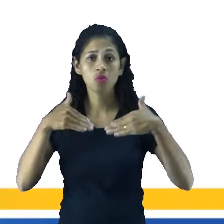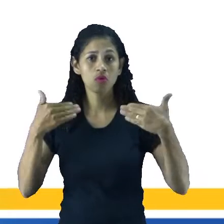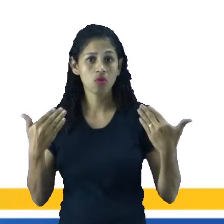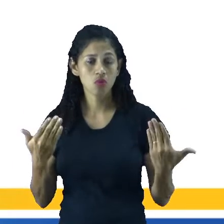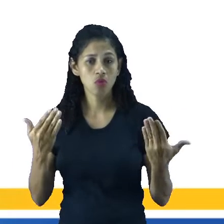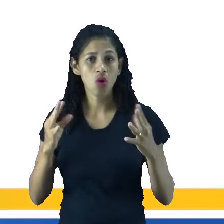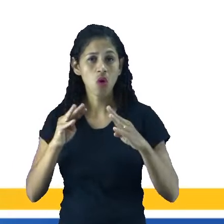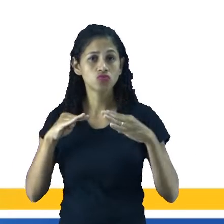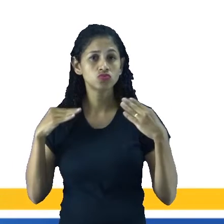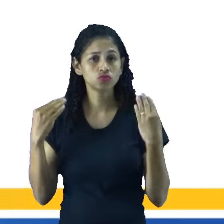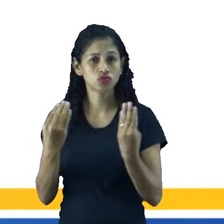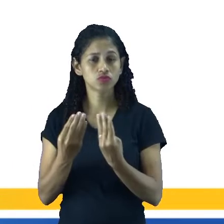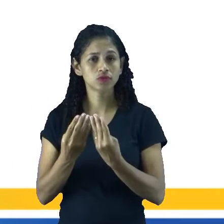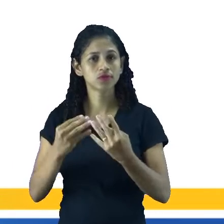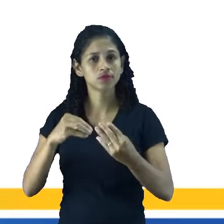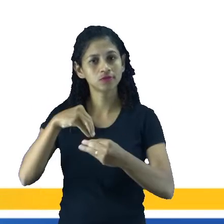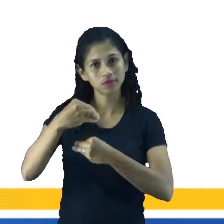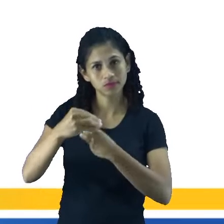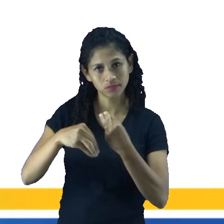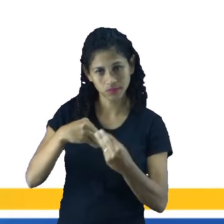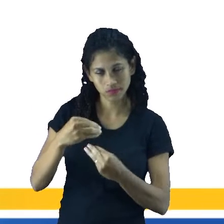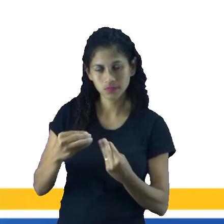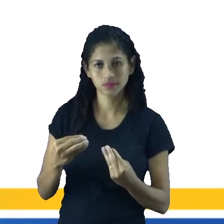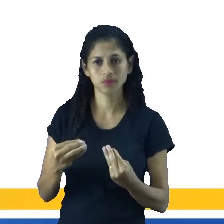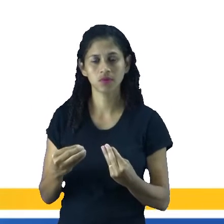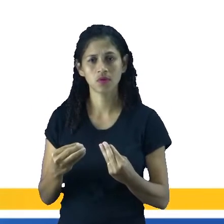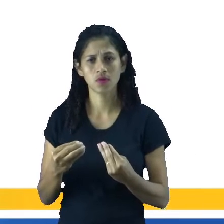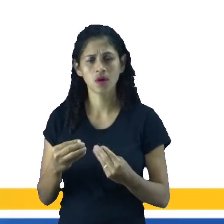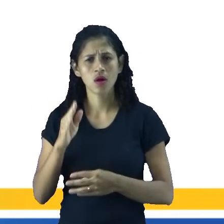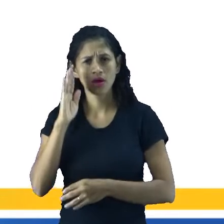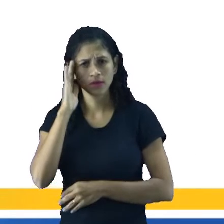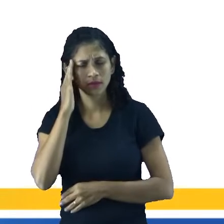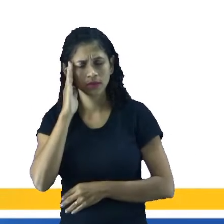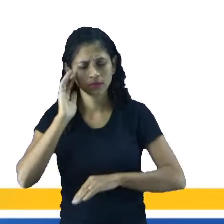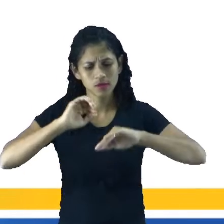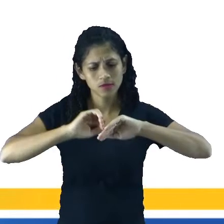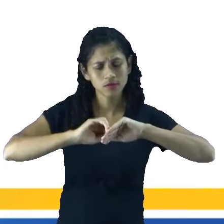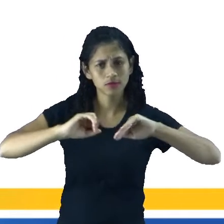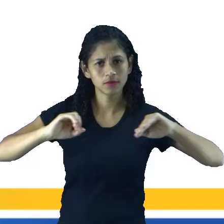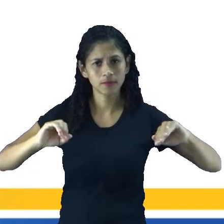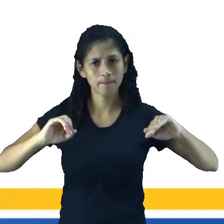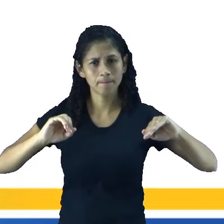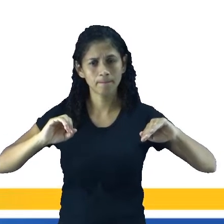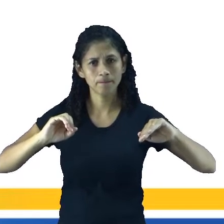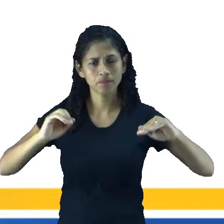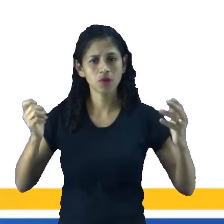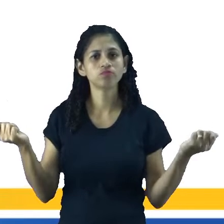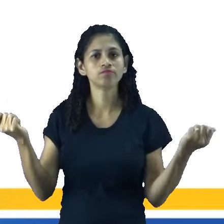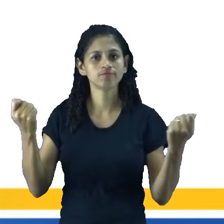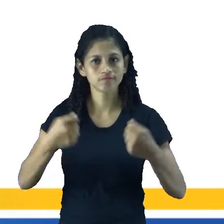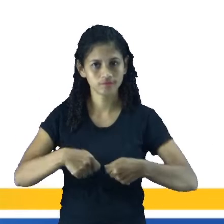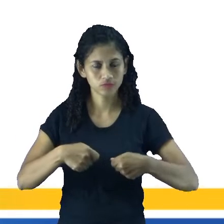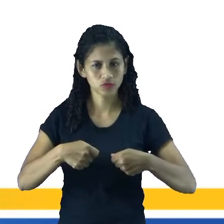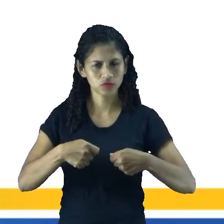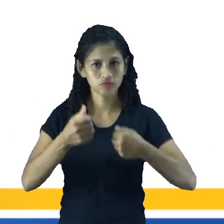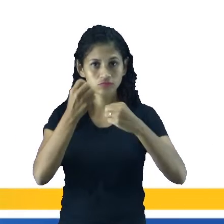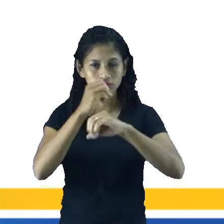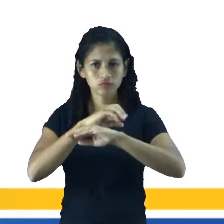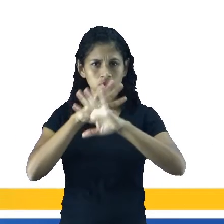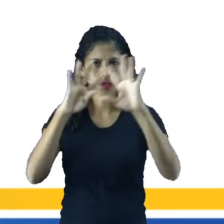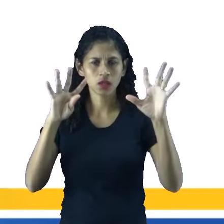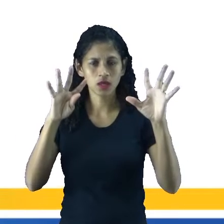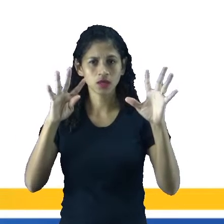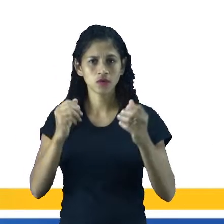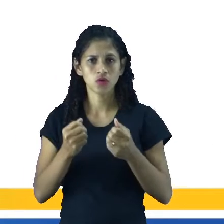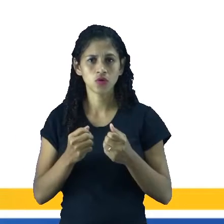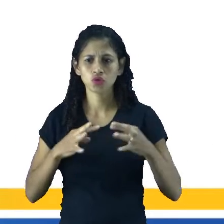envolvidas. E para que a gente possa entender essa separação, é possível que tenha claro aí também na cabeça de vocês que nem tudo que a